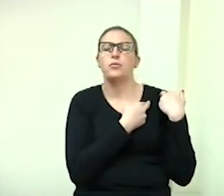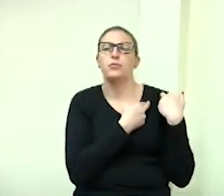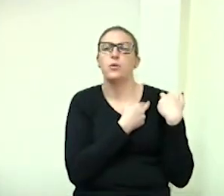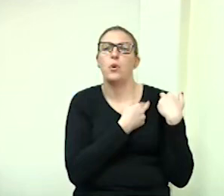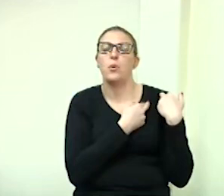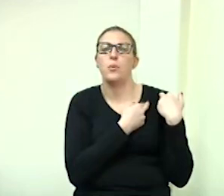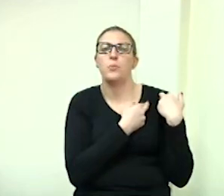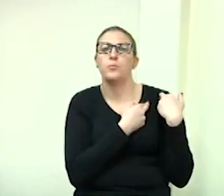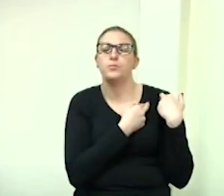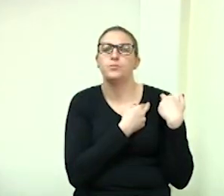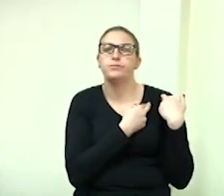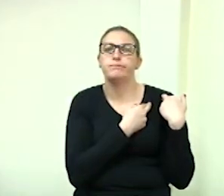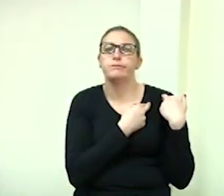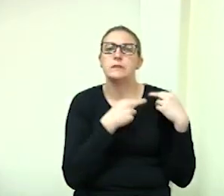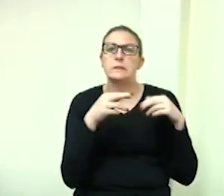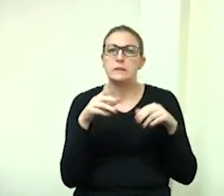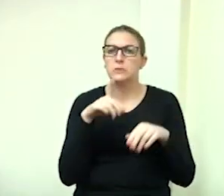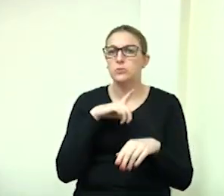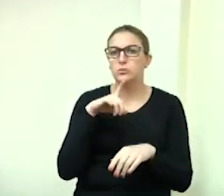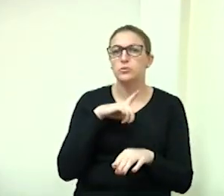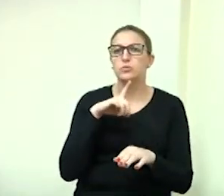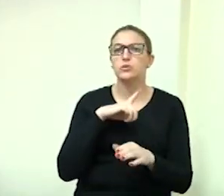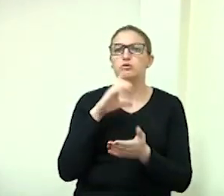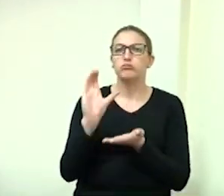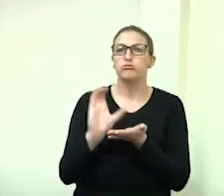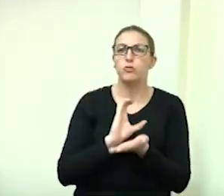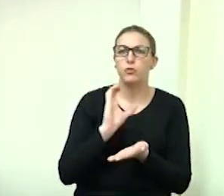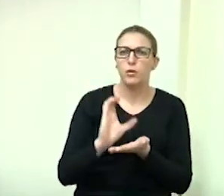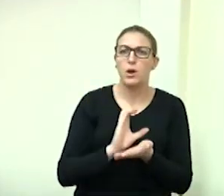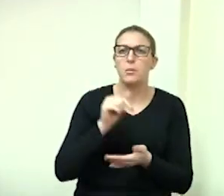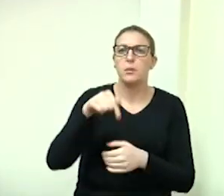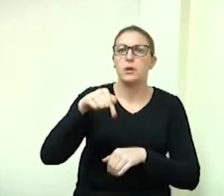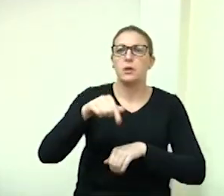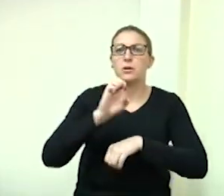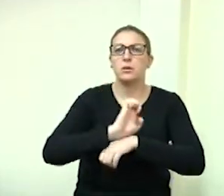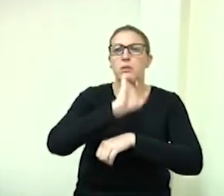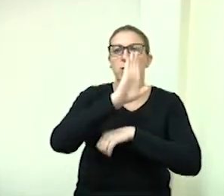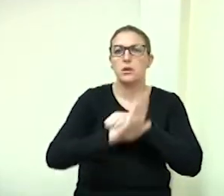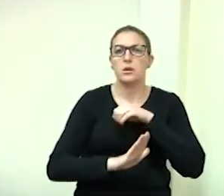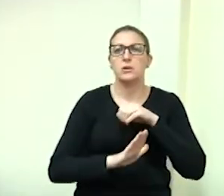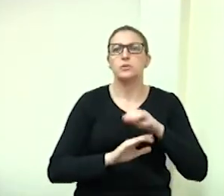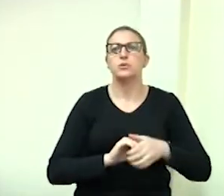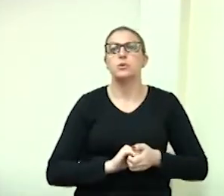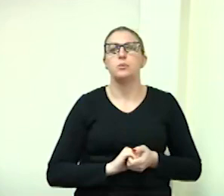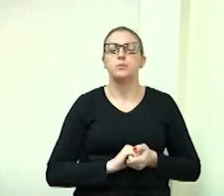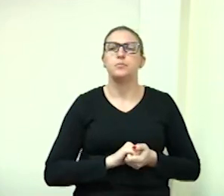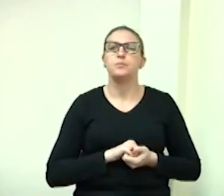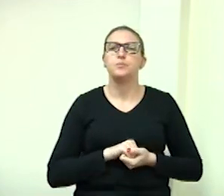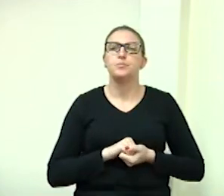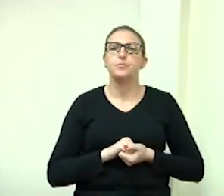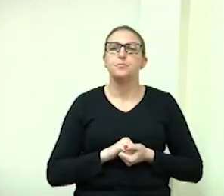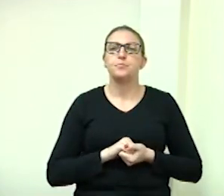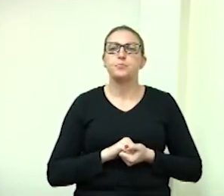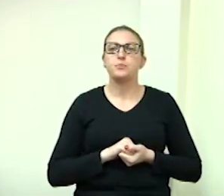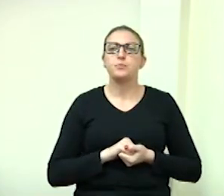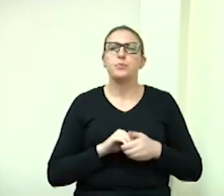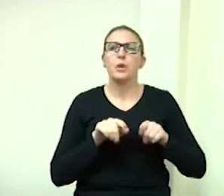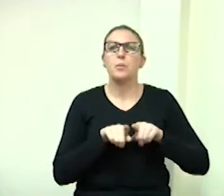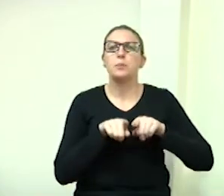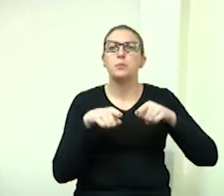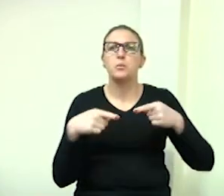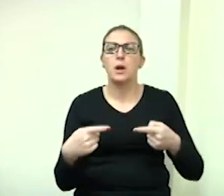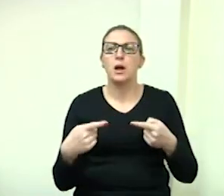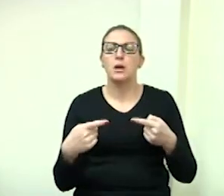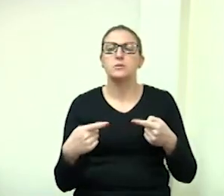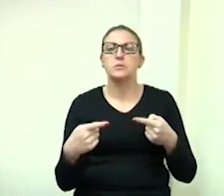entravam também para Erechim e também para os cofres municipais mas acima